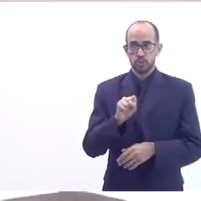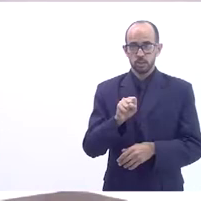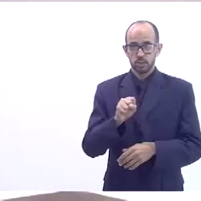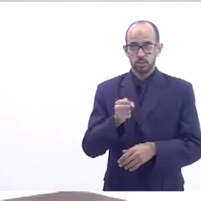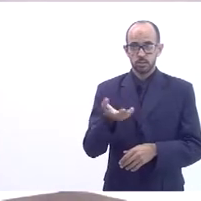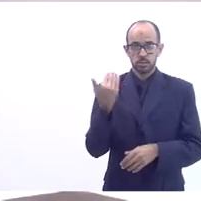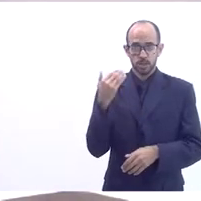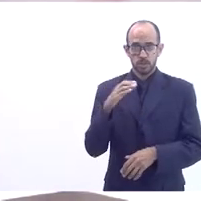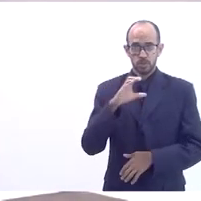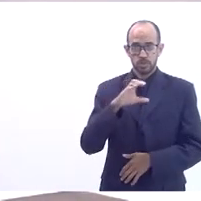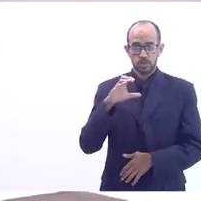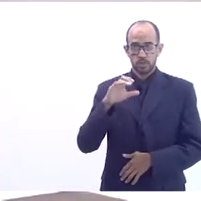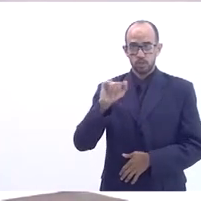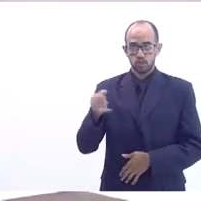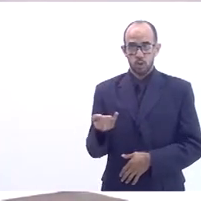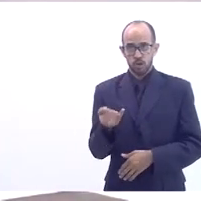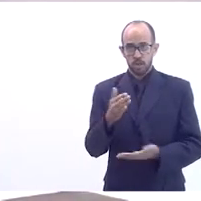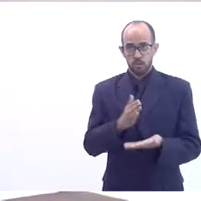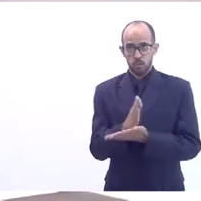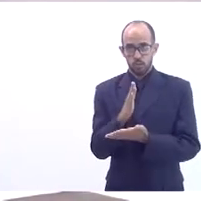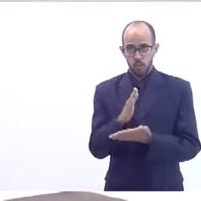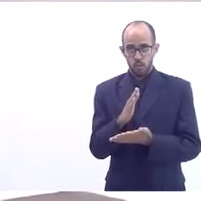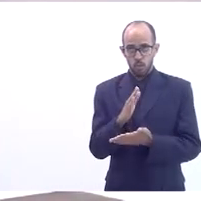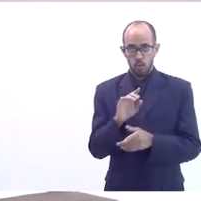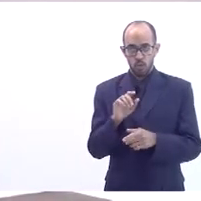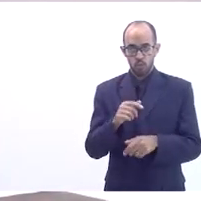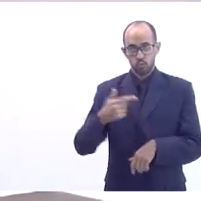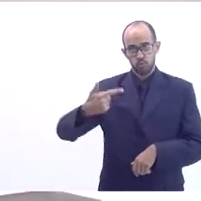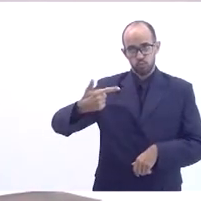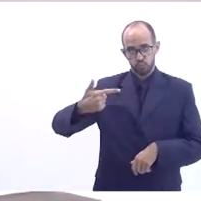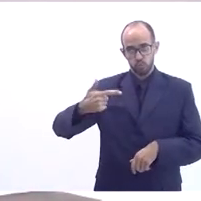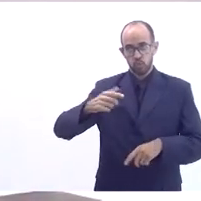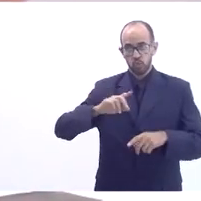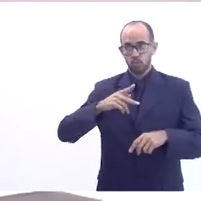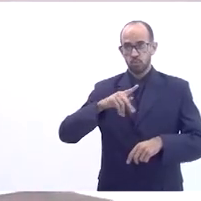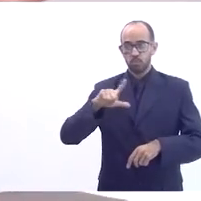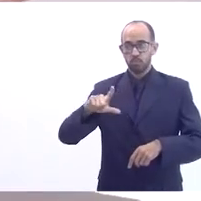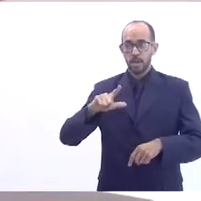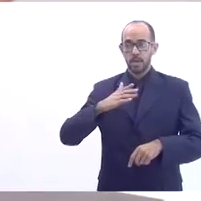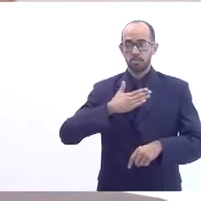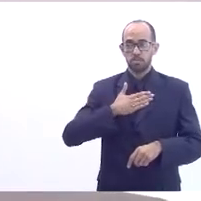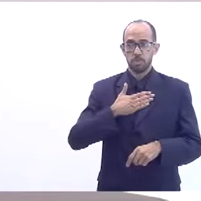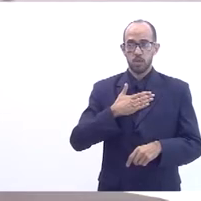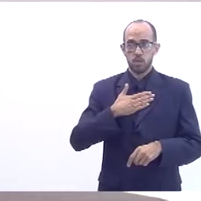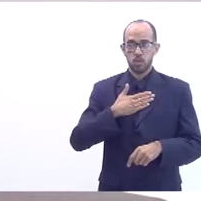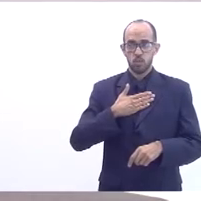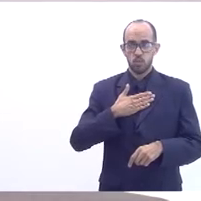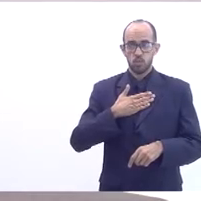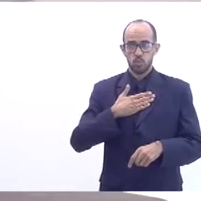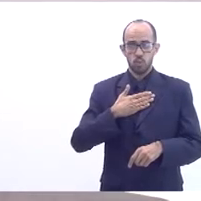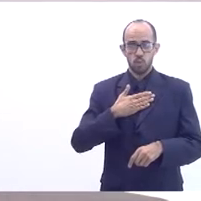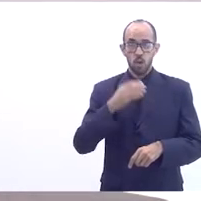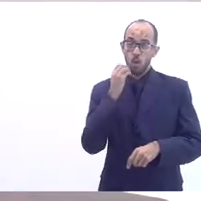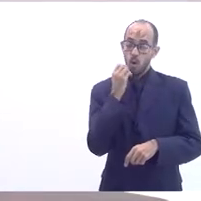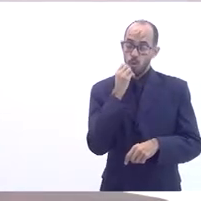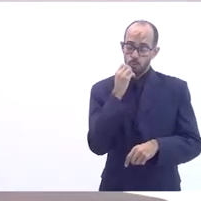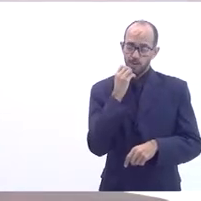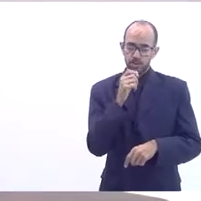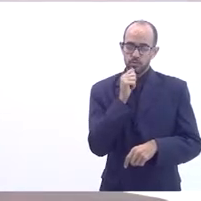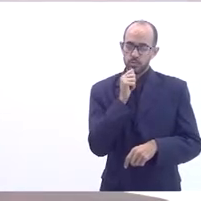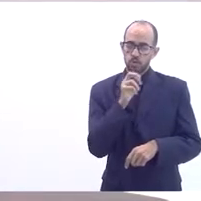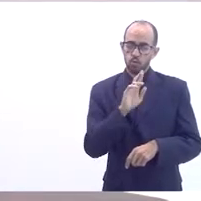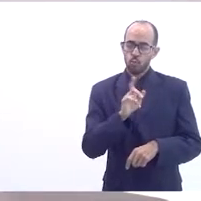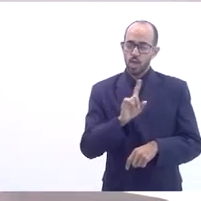ccj aprovou um segundo projeto é da mesma lei ainda esse eu